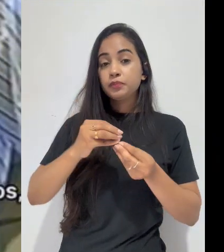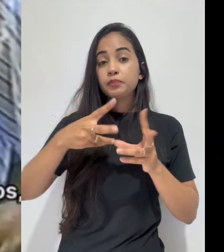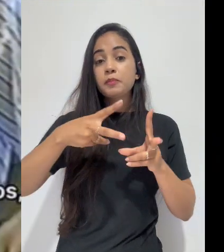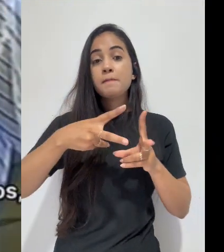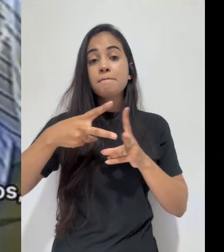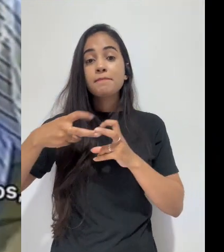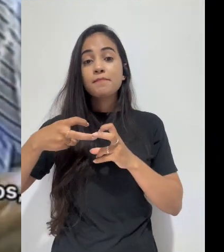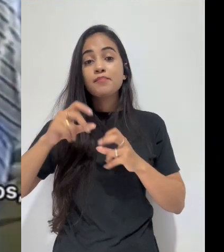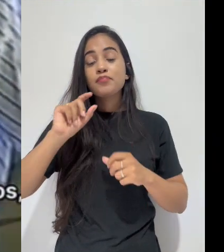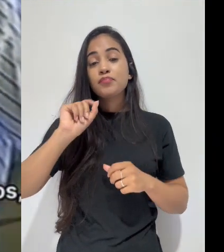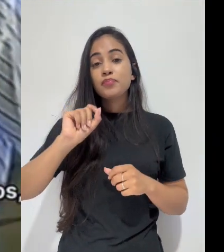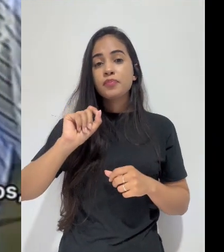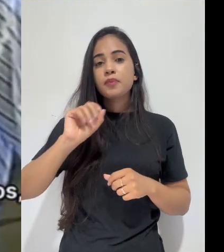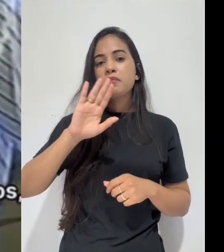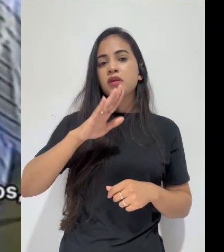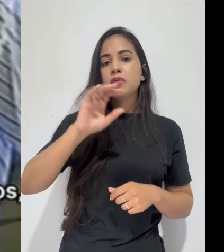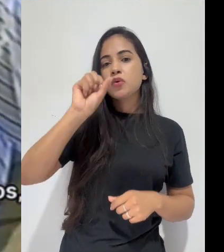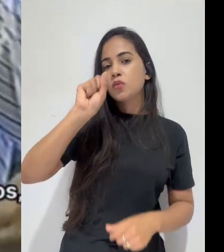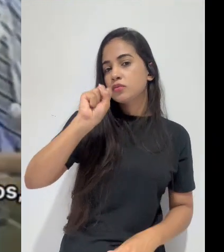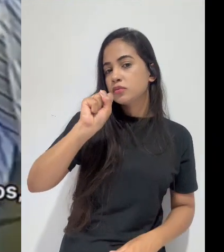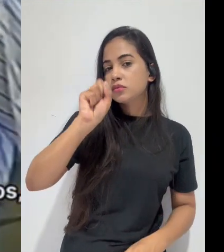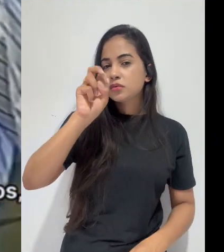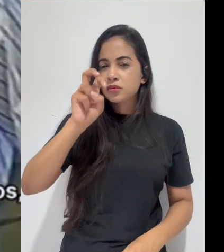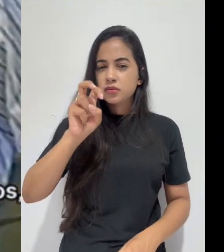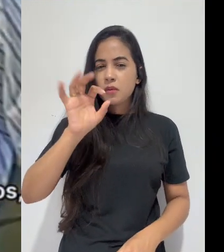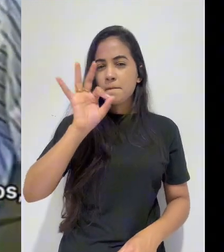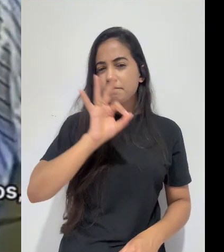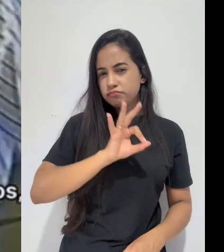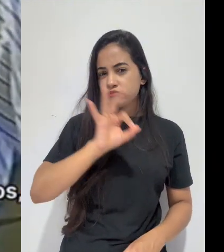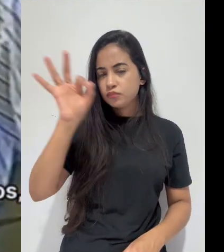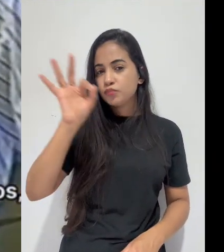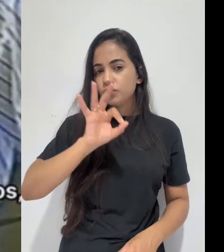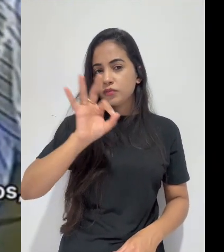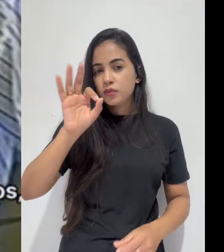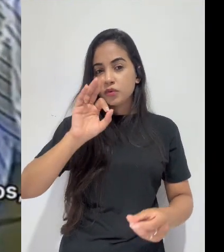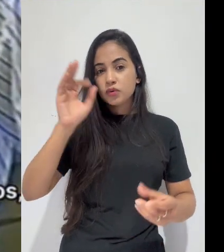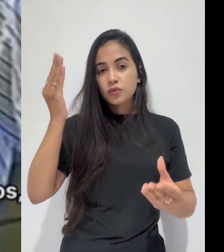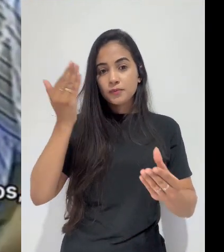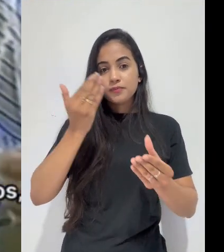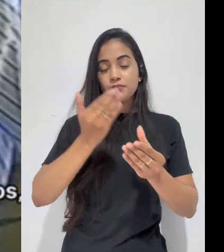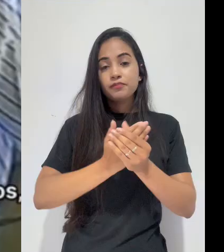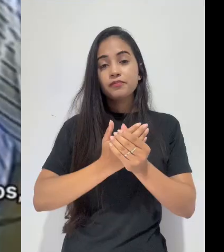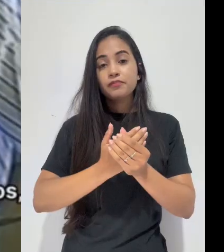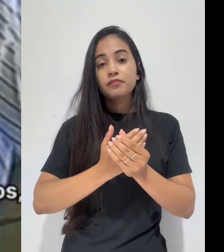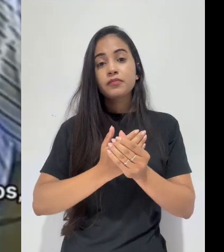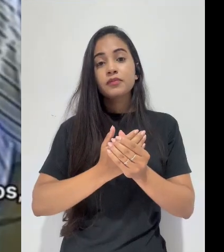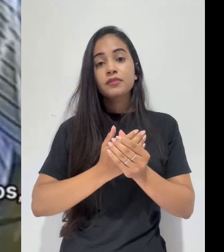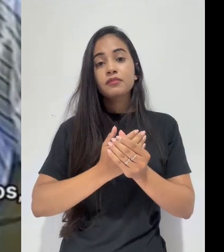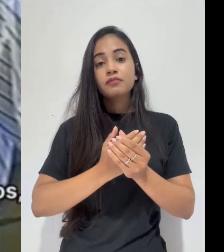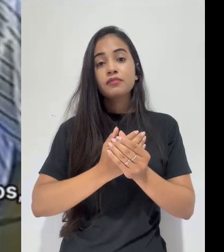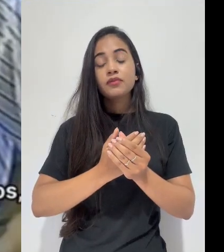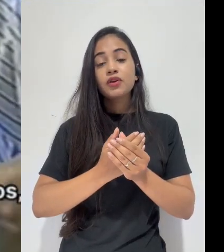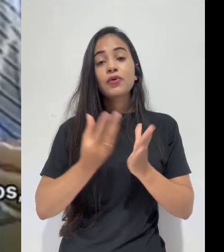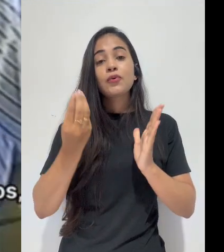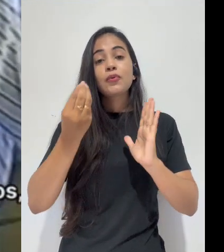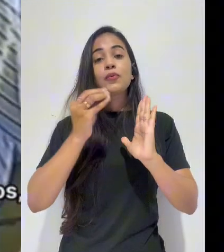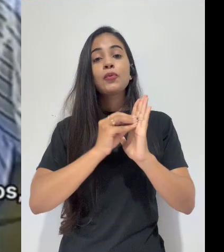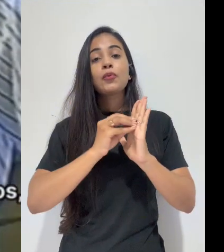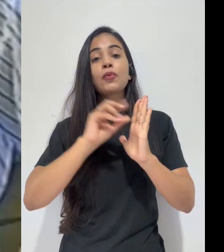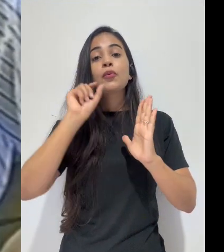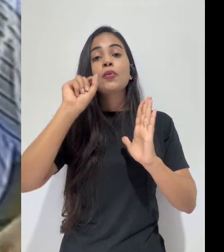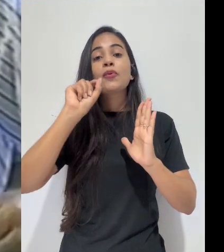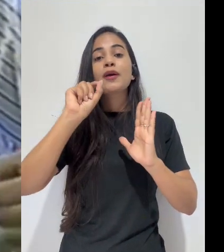que muitas, seja 85% mais ou menos das denúncias foram classificadas em